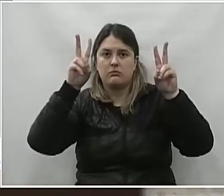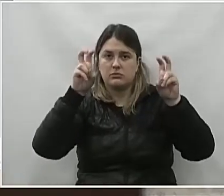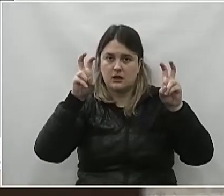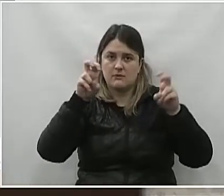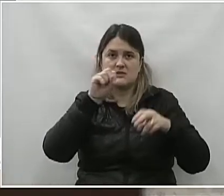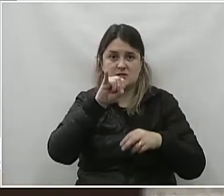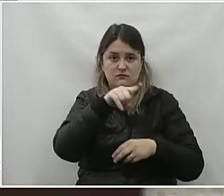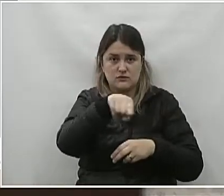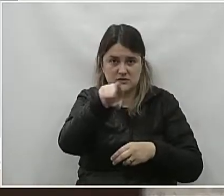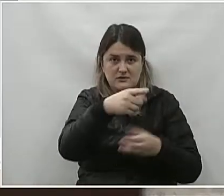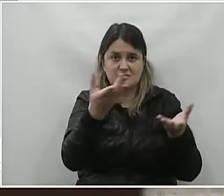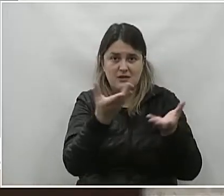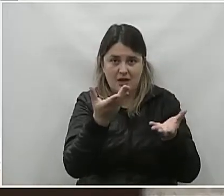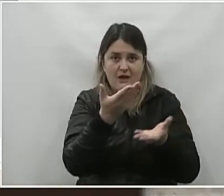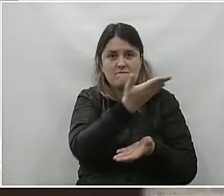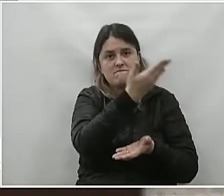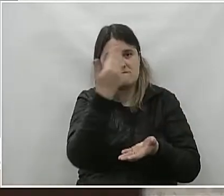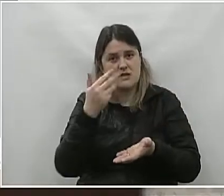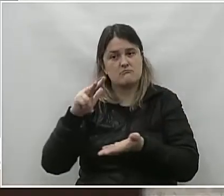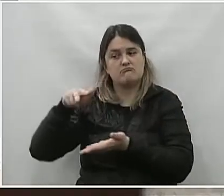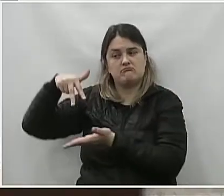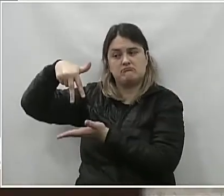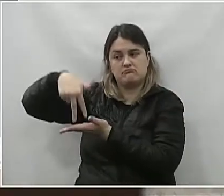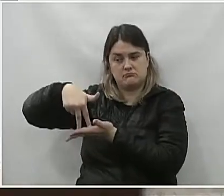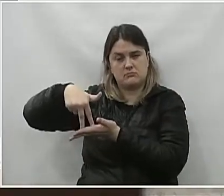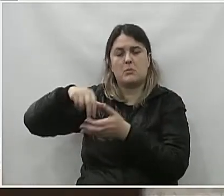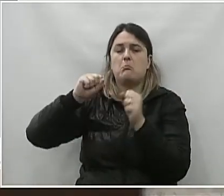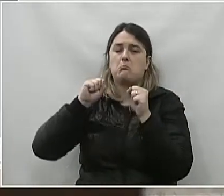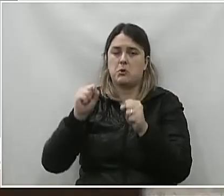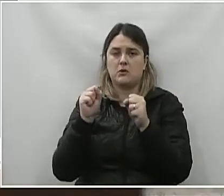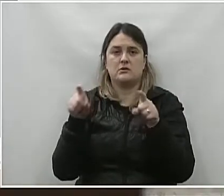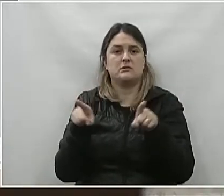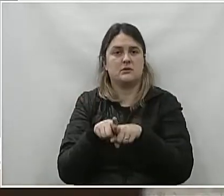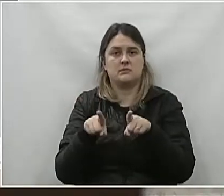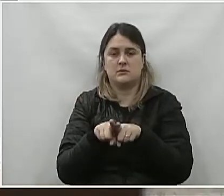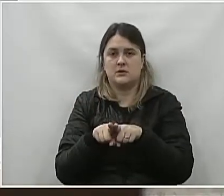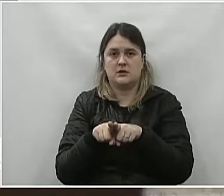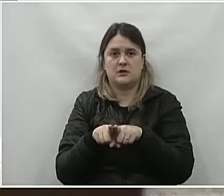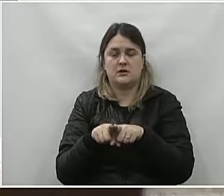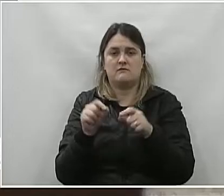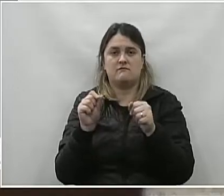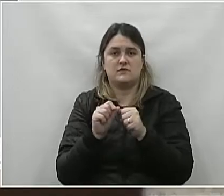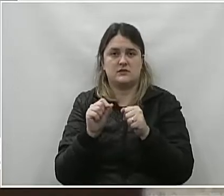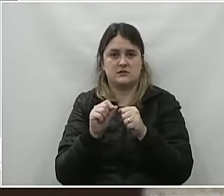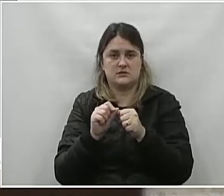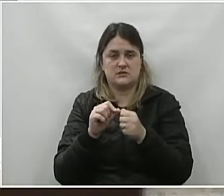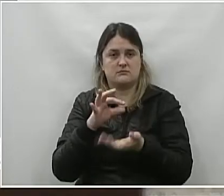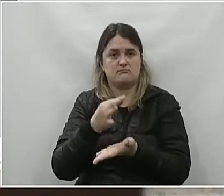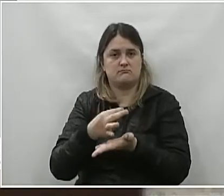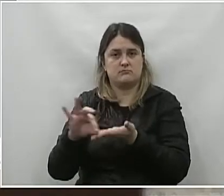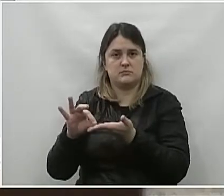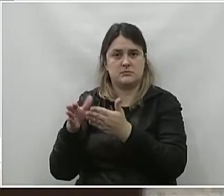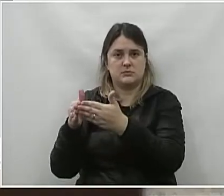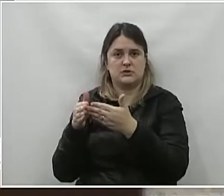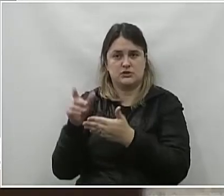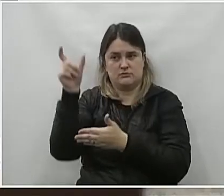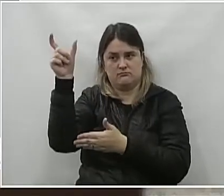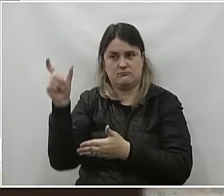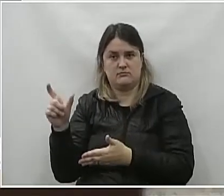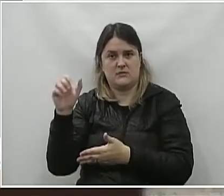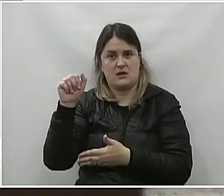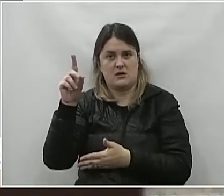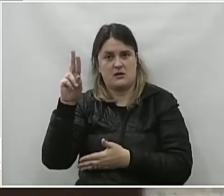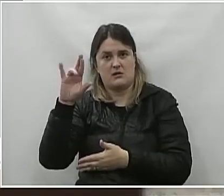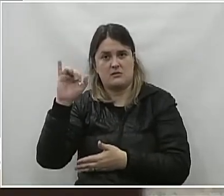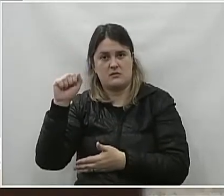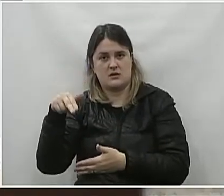Se quiserem fazer uso da tribuna popular, fiquem à vontade também em fazer a solicitação através